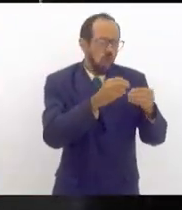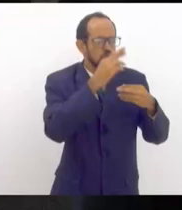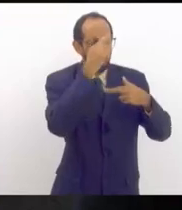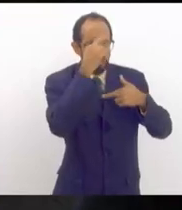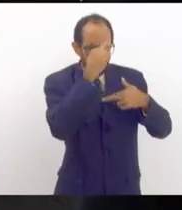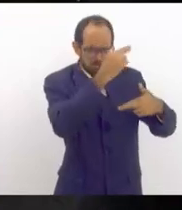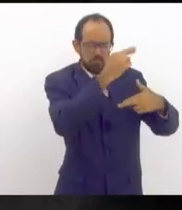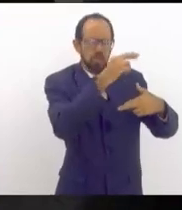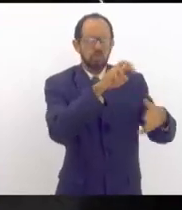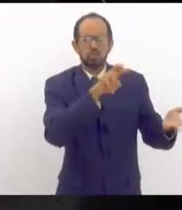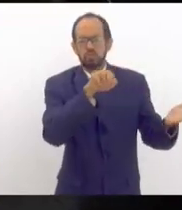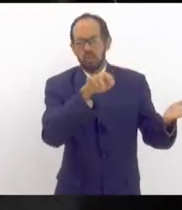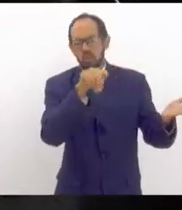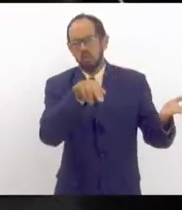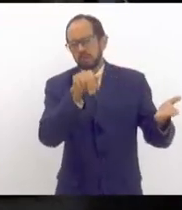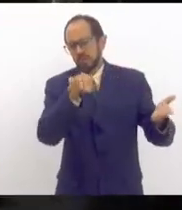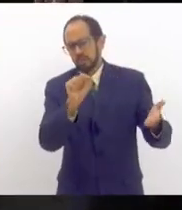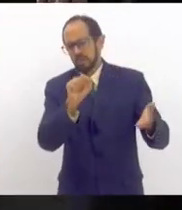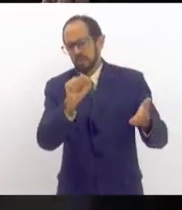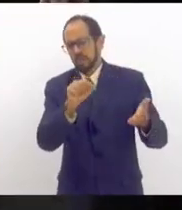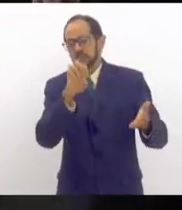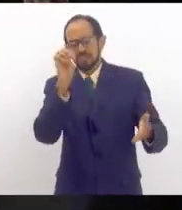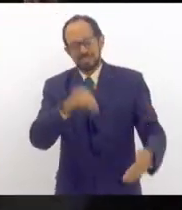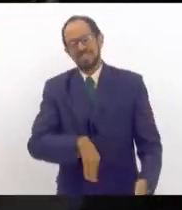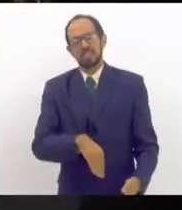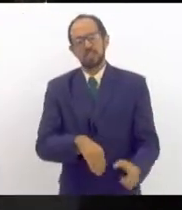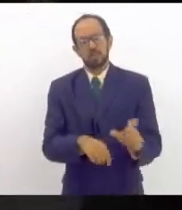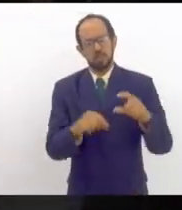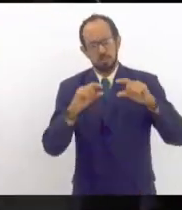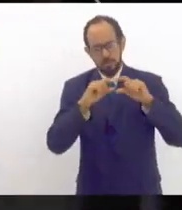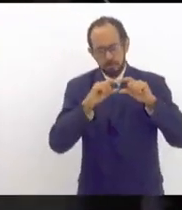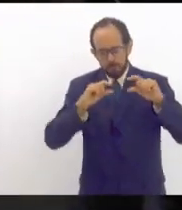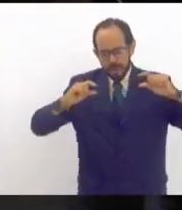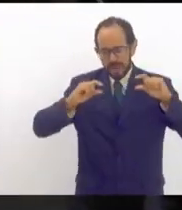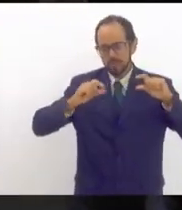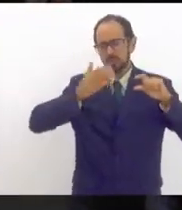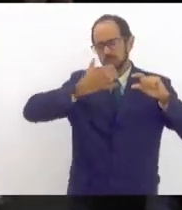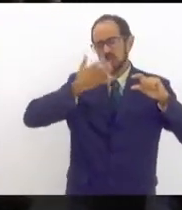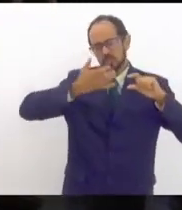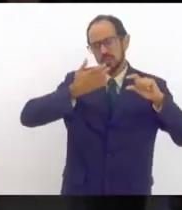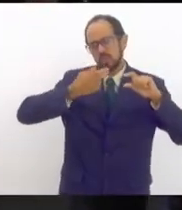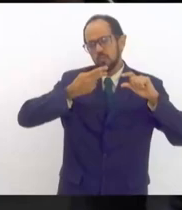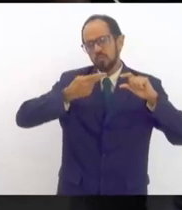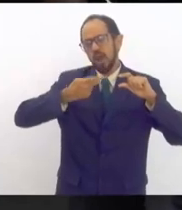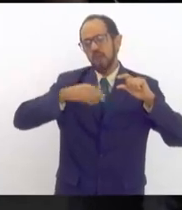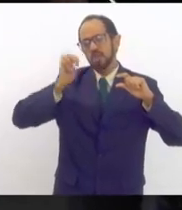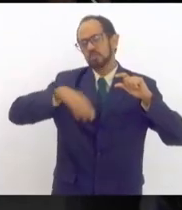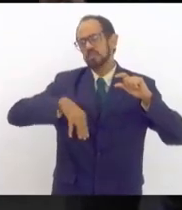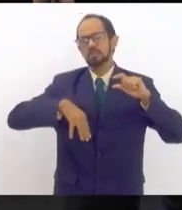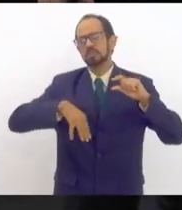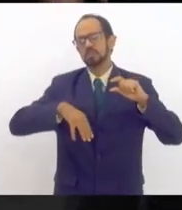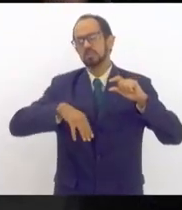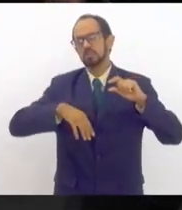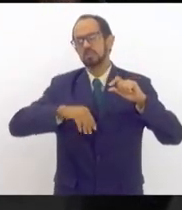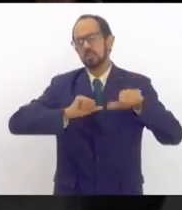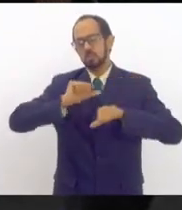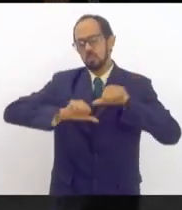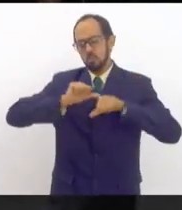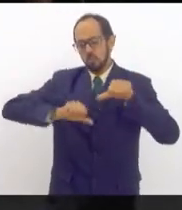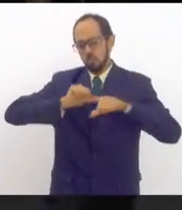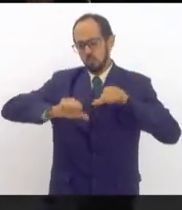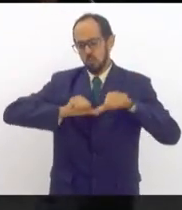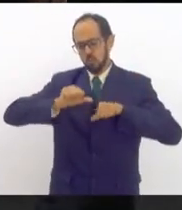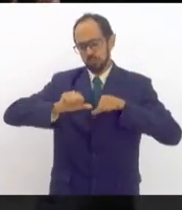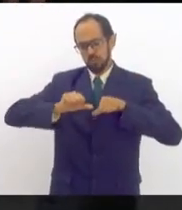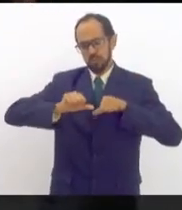que sim uma um trecho de uma canção diz muito e pode fazer uma mudança muito significativa naquele